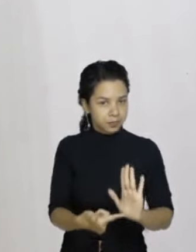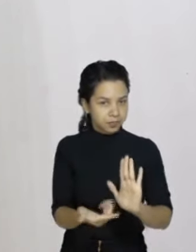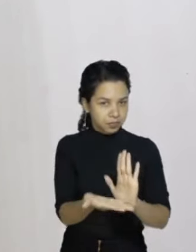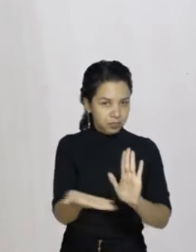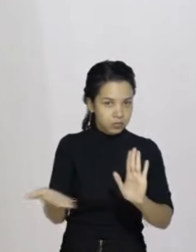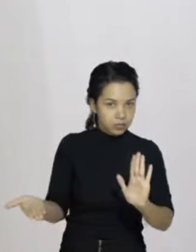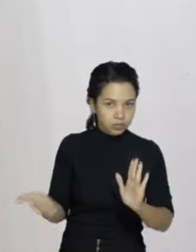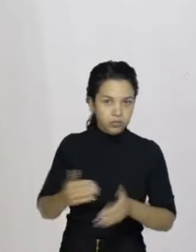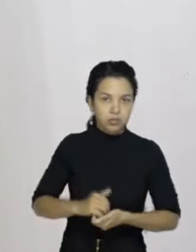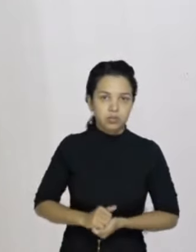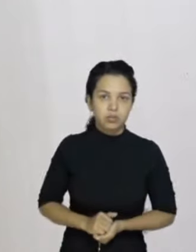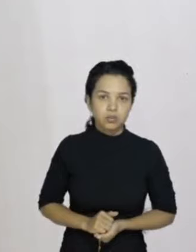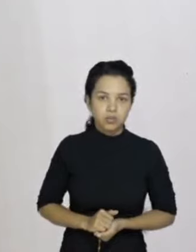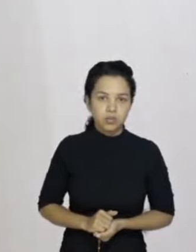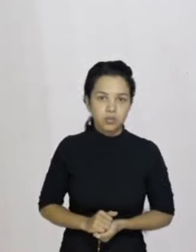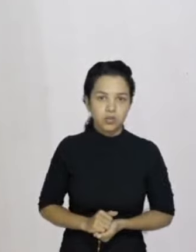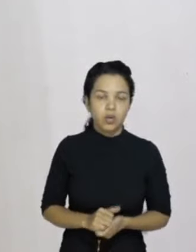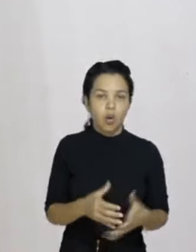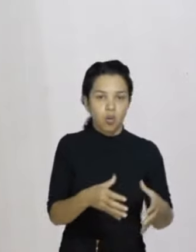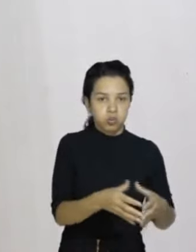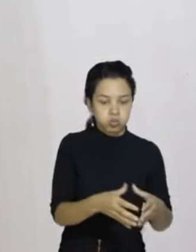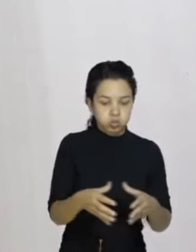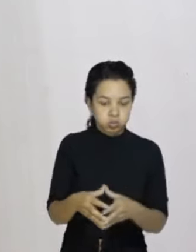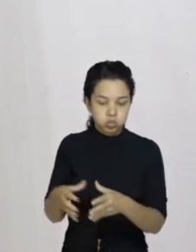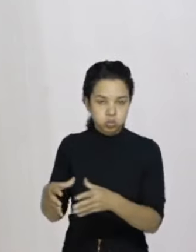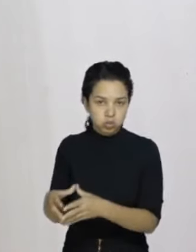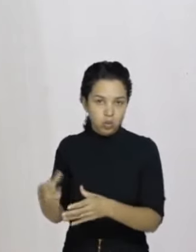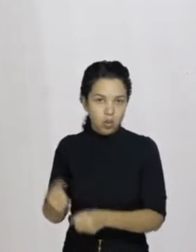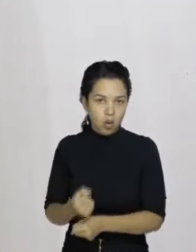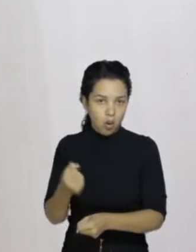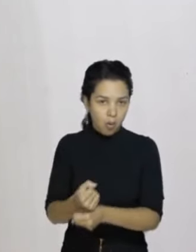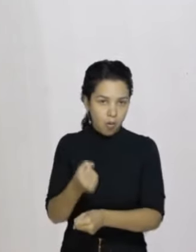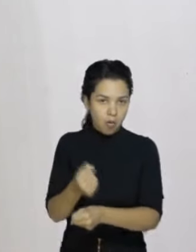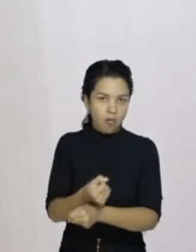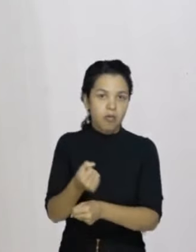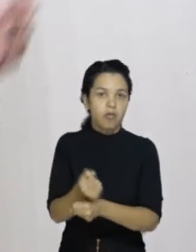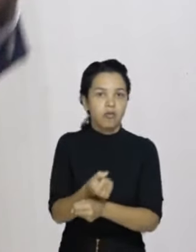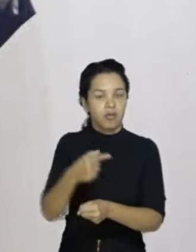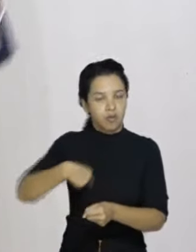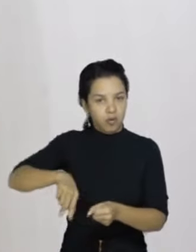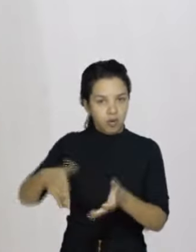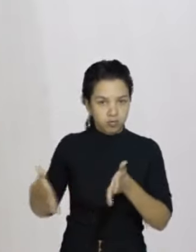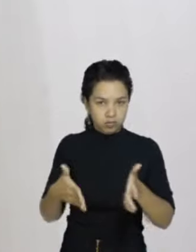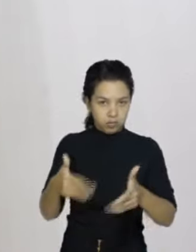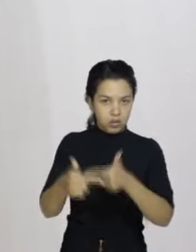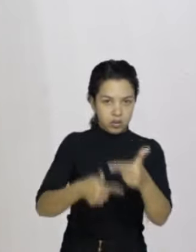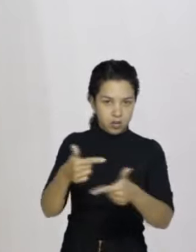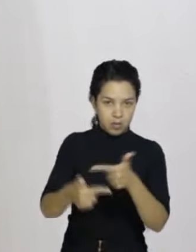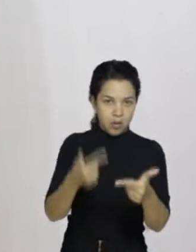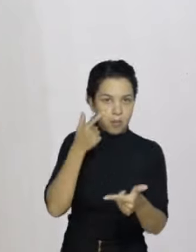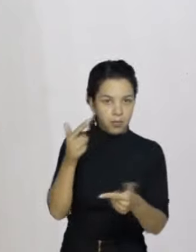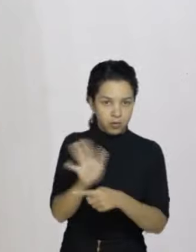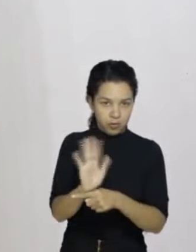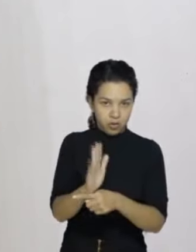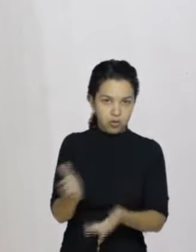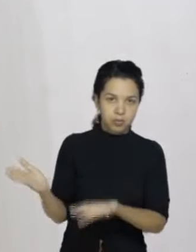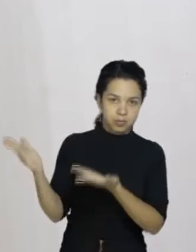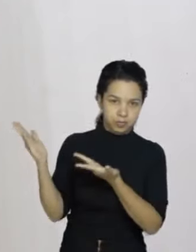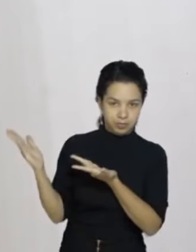um conjunto de obras que vai nortear nossos trabalhos nos próximos quatro anos pedir por favor para passar o vídeo